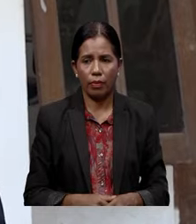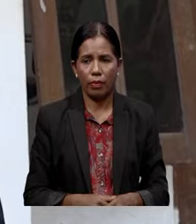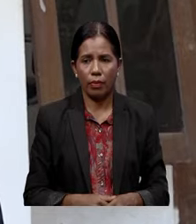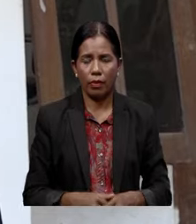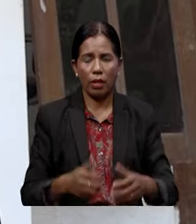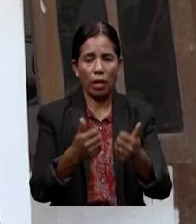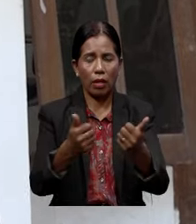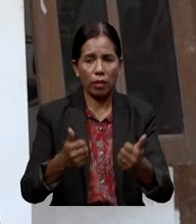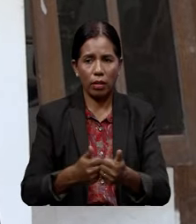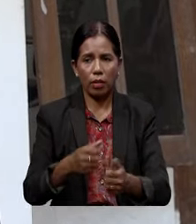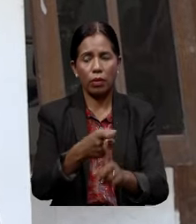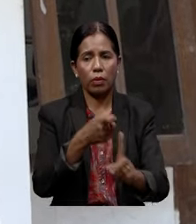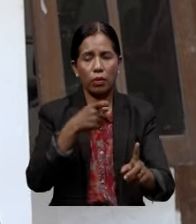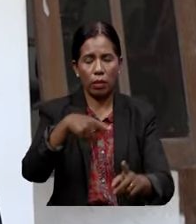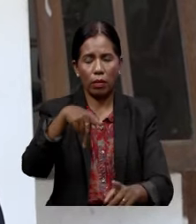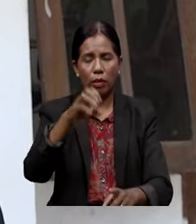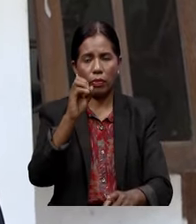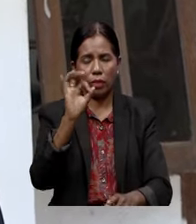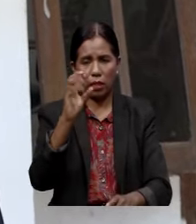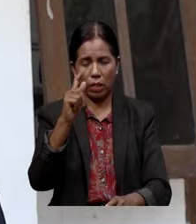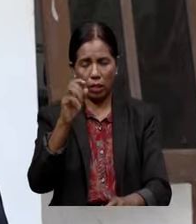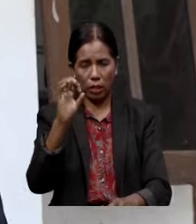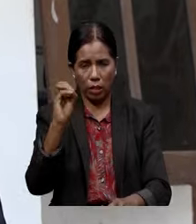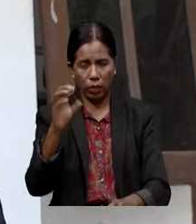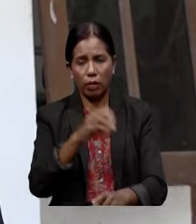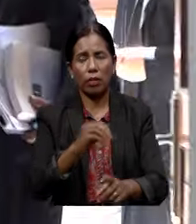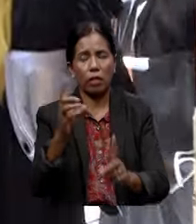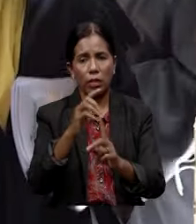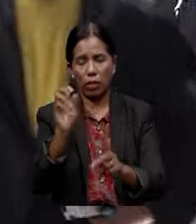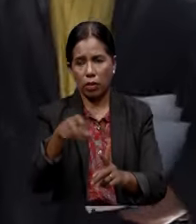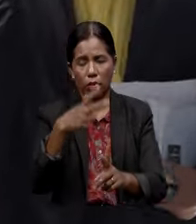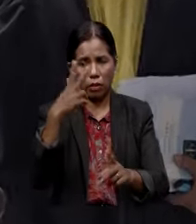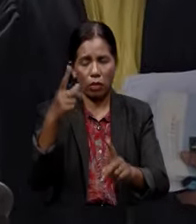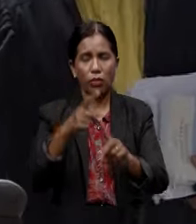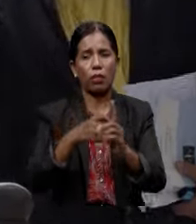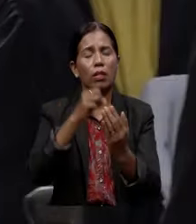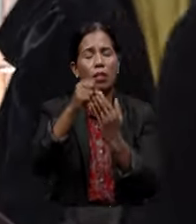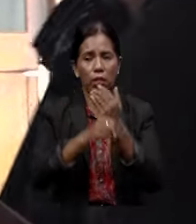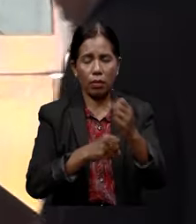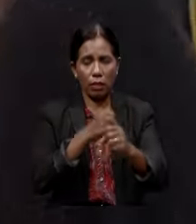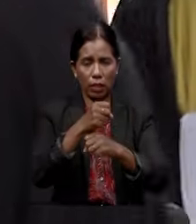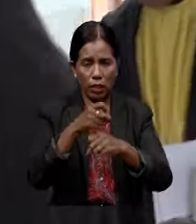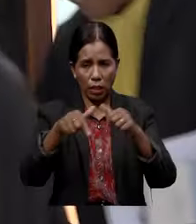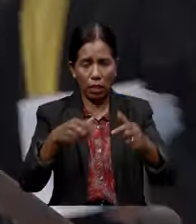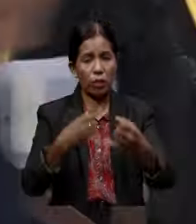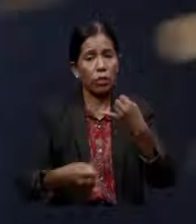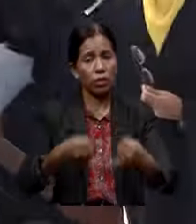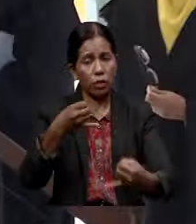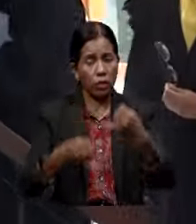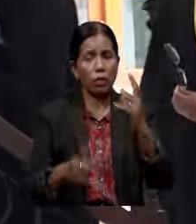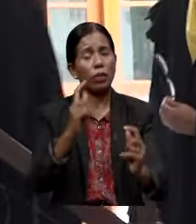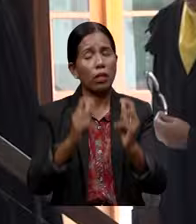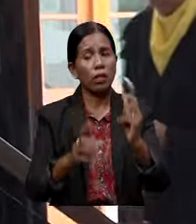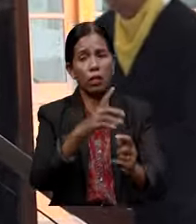Advogado privado russo fugitivo Arnolfo Teves Chateten e Aloron Sarlesentolo Fulano Setembro Tinané, Supremo Tribunal de Justiça, decide